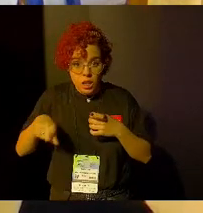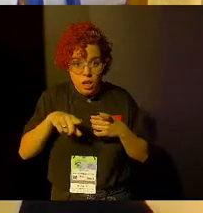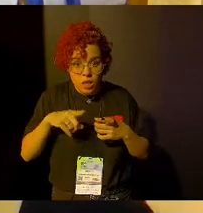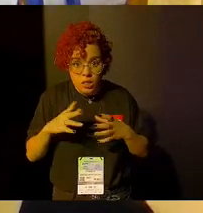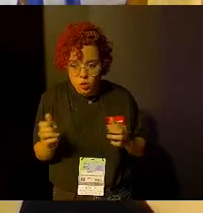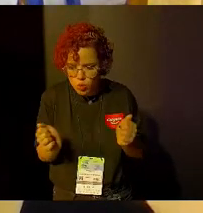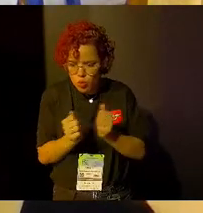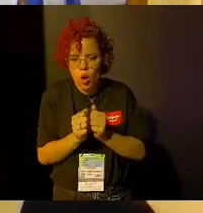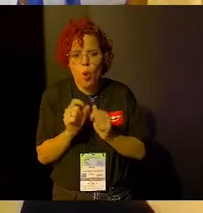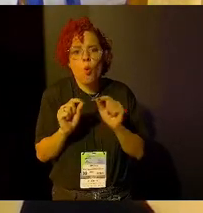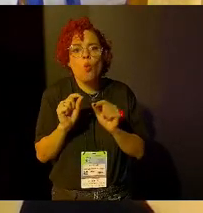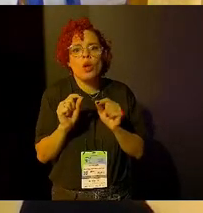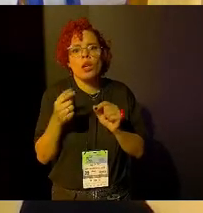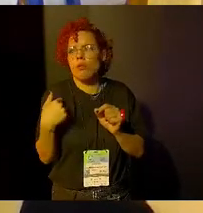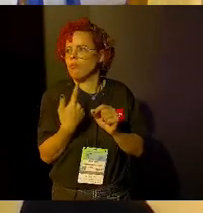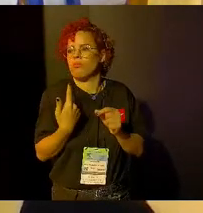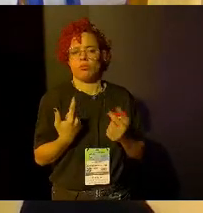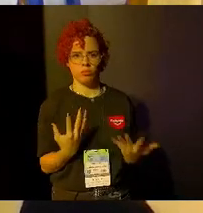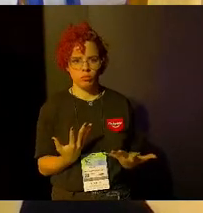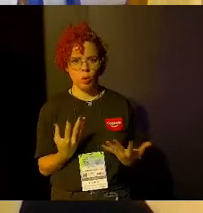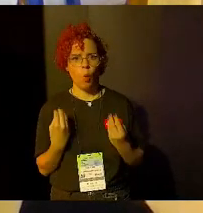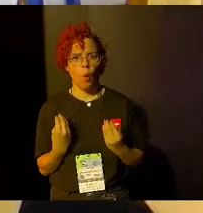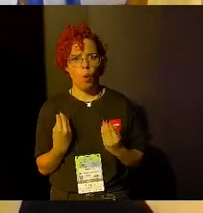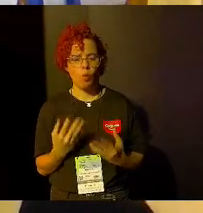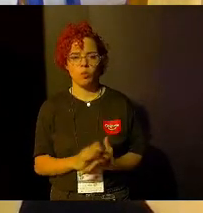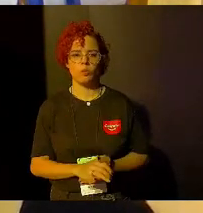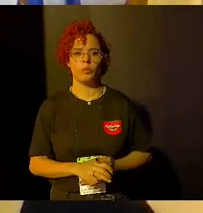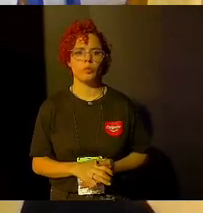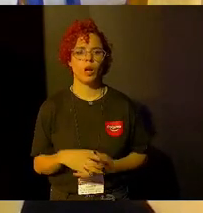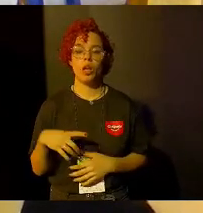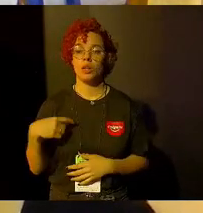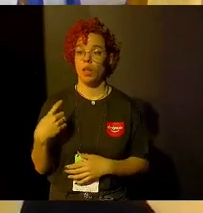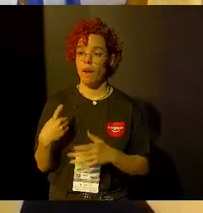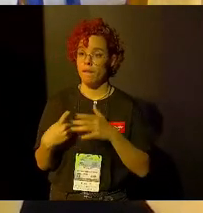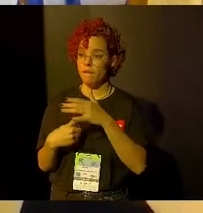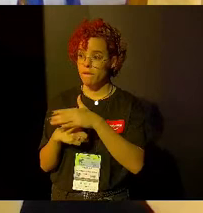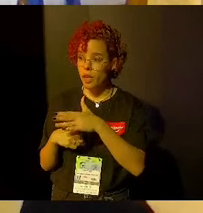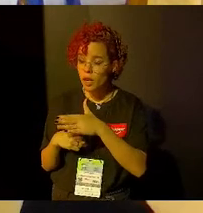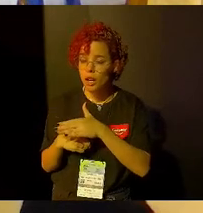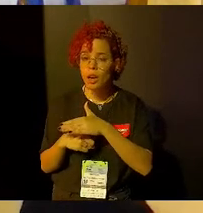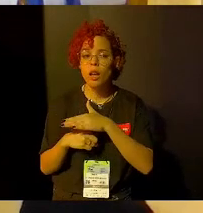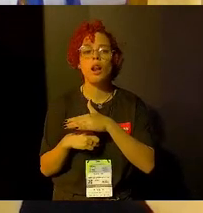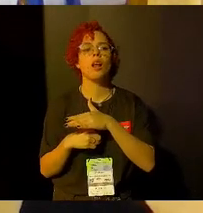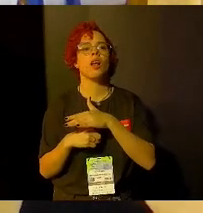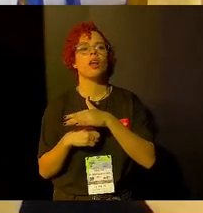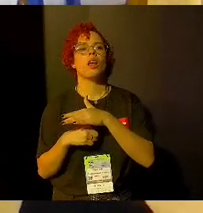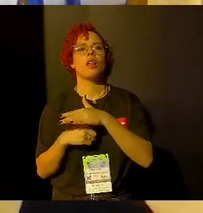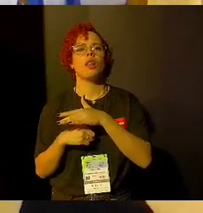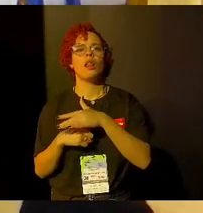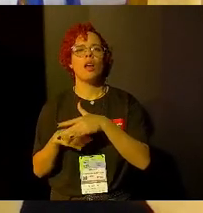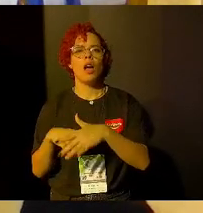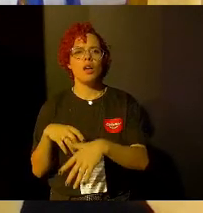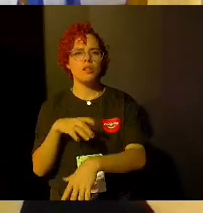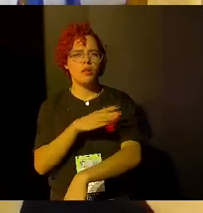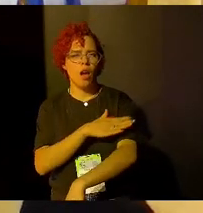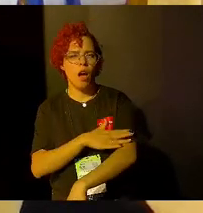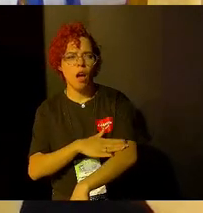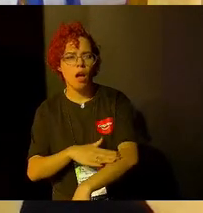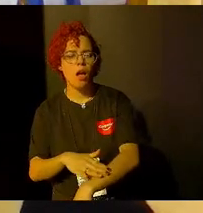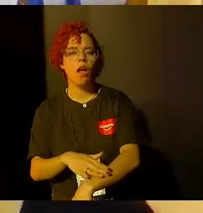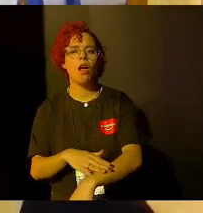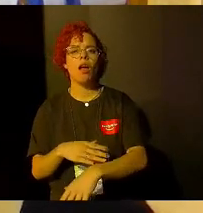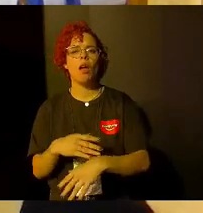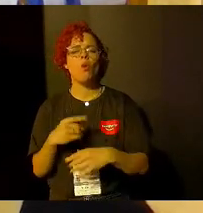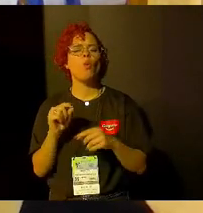quando eles percebem que nas feiras as etnias pretas vão se encontrando e dizendo o que que você cantava lá no